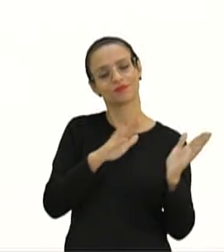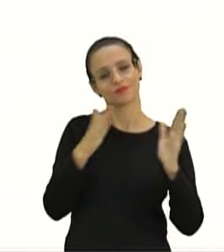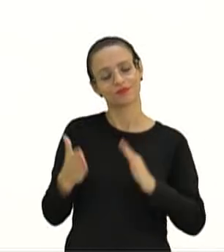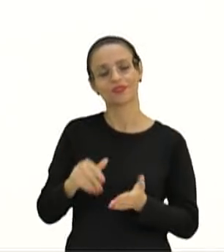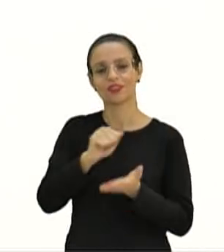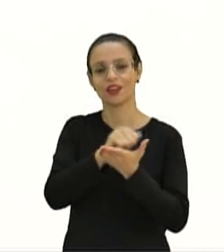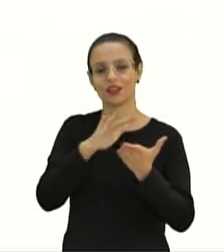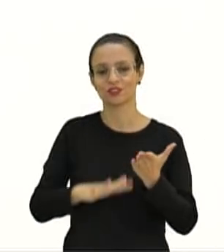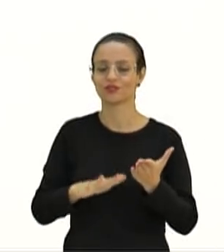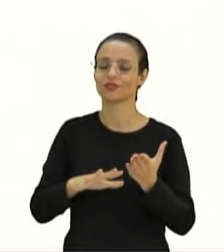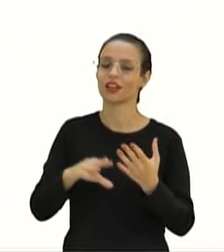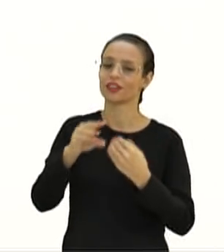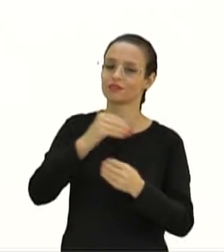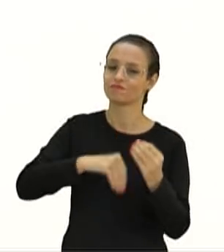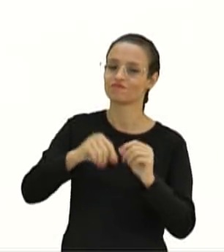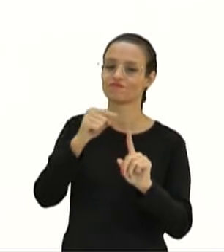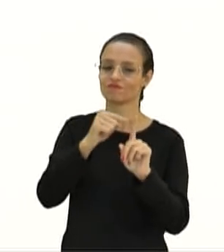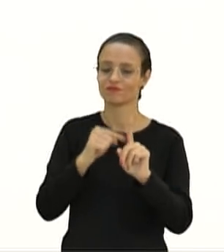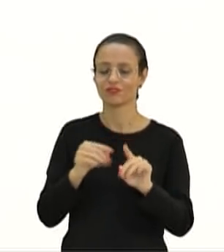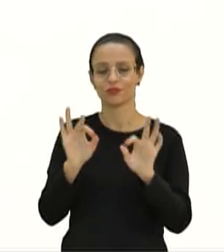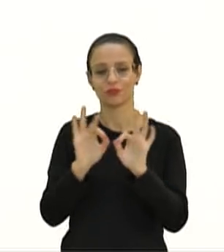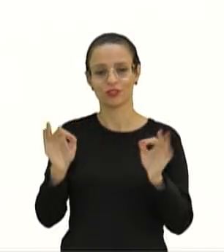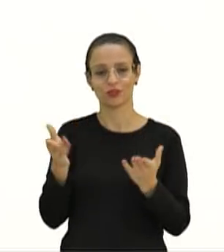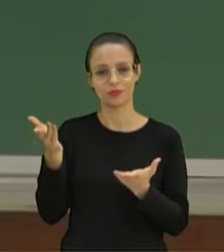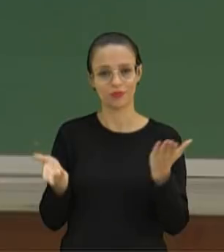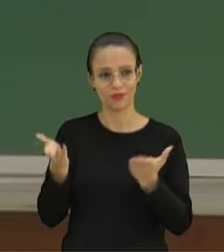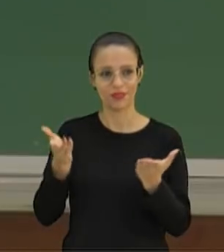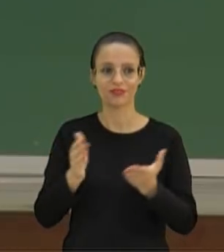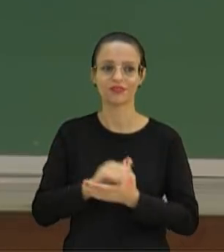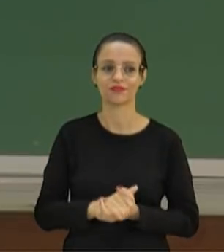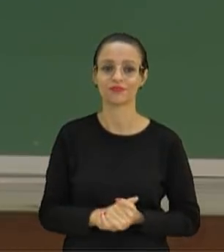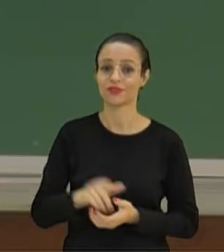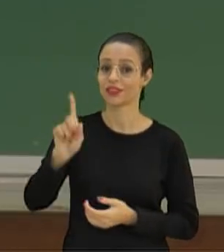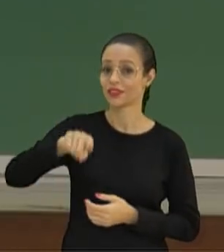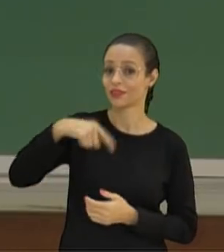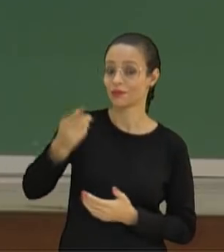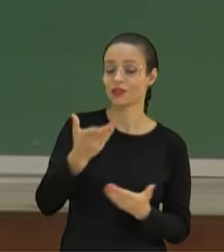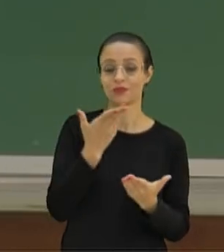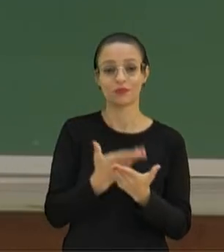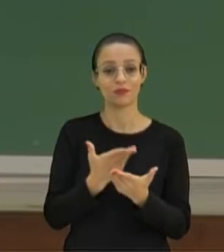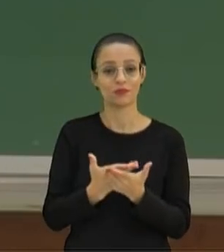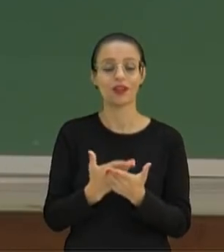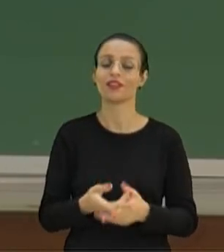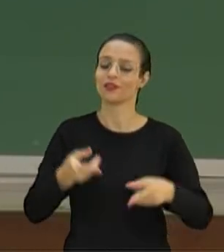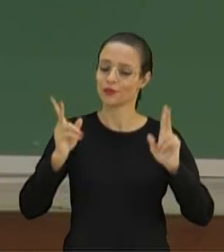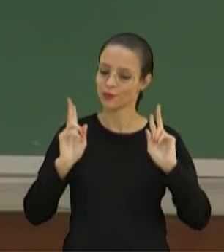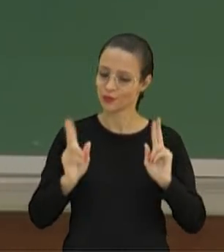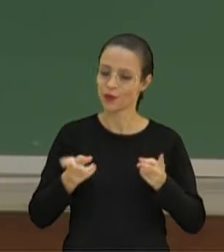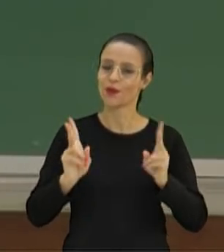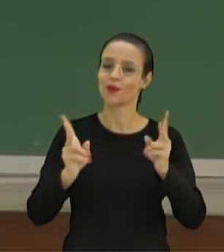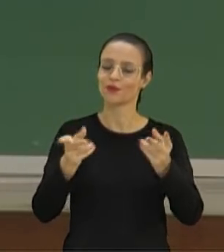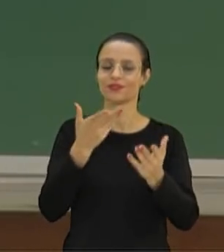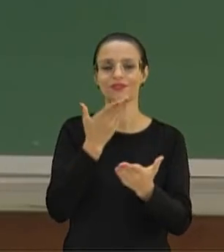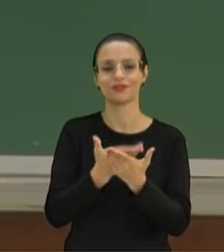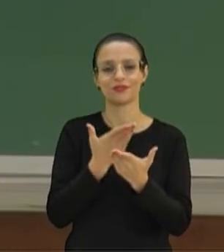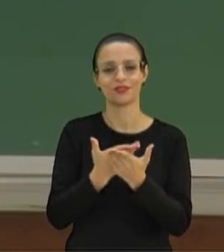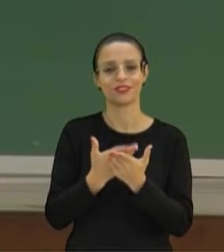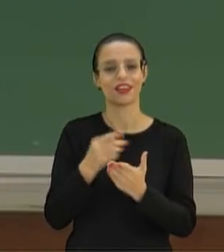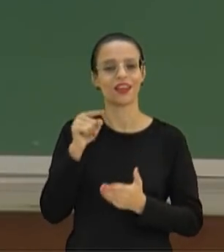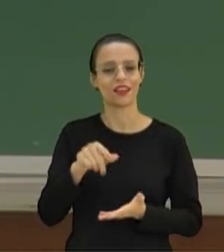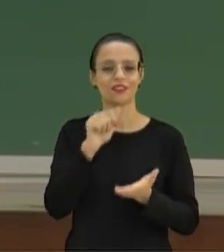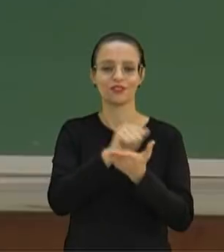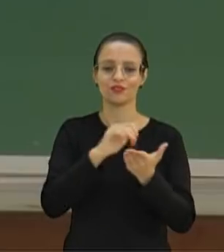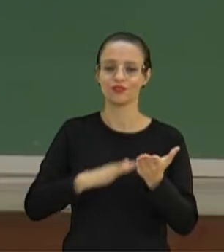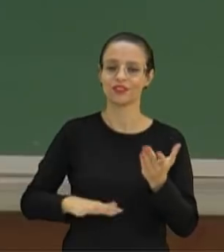Situações, problemas envolvendo unidade de medida de massa. E na aula que vem, nós vamos continuar estudando as situações,